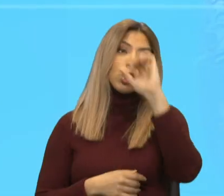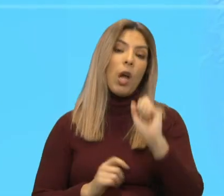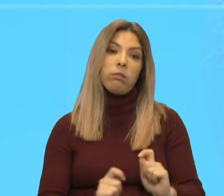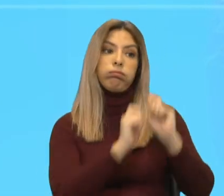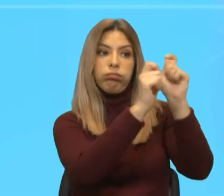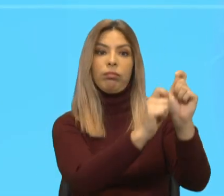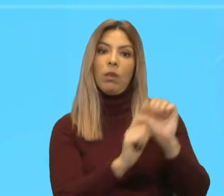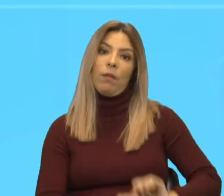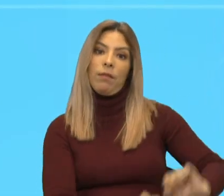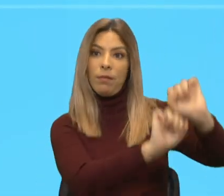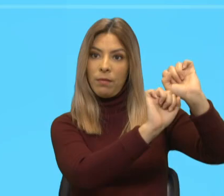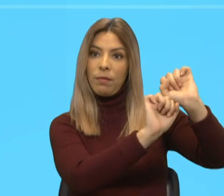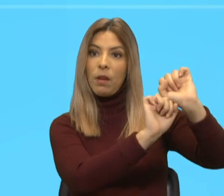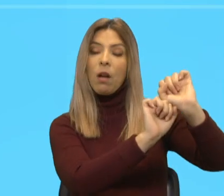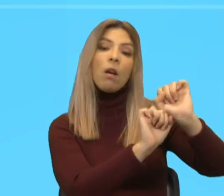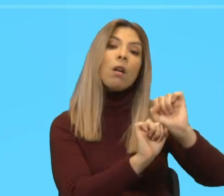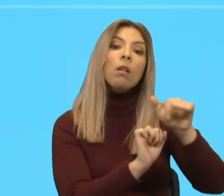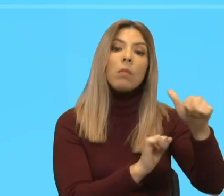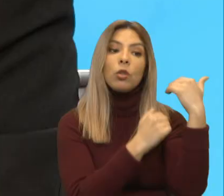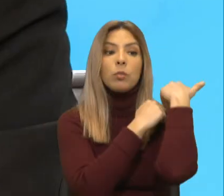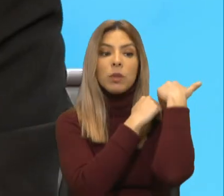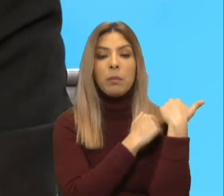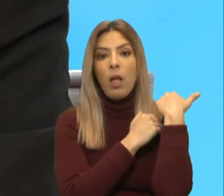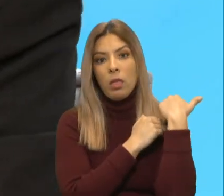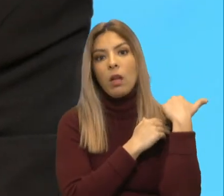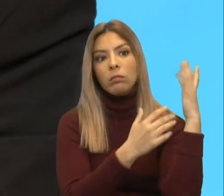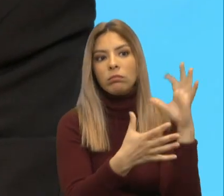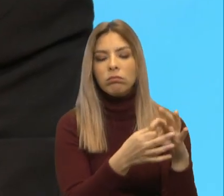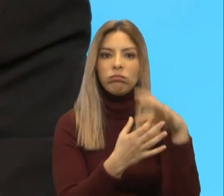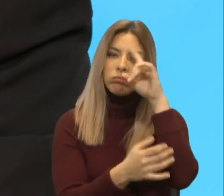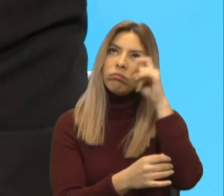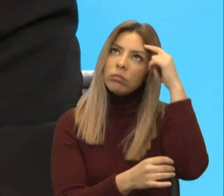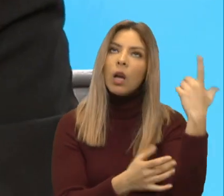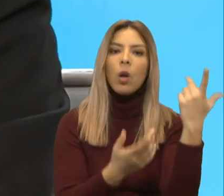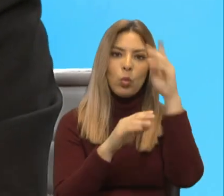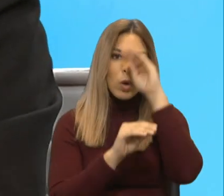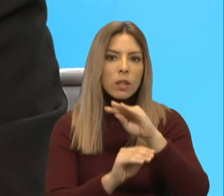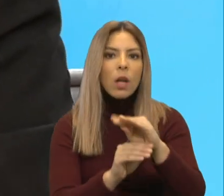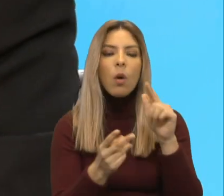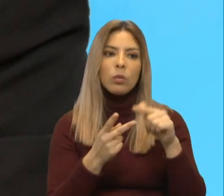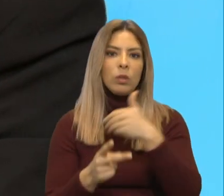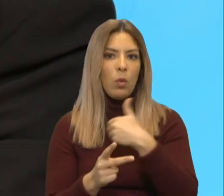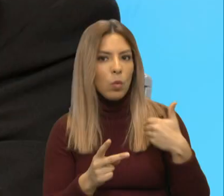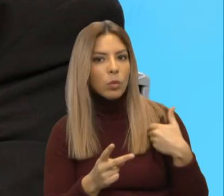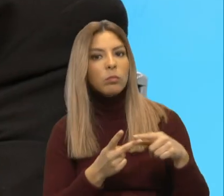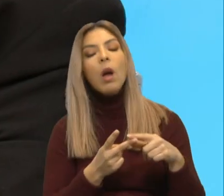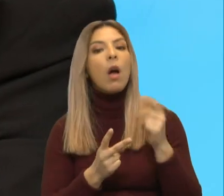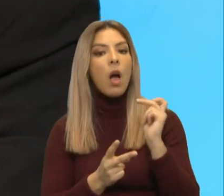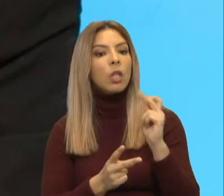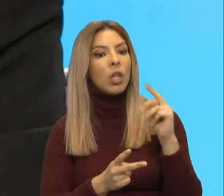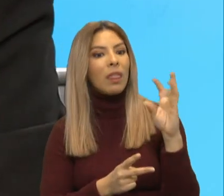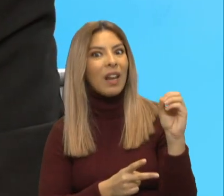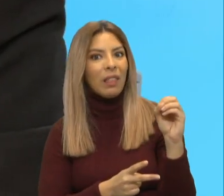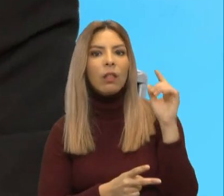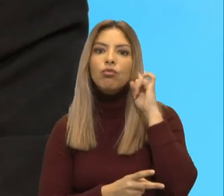Estado passou a ter a responsabilidade quase absoluta sobre a educação, sobre a saúde. Nos últimos 30 anos, depois dos